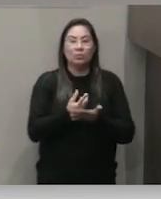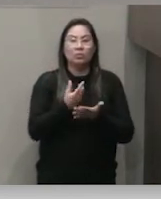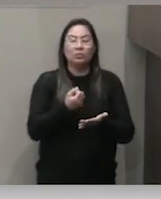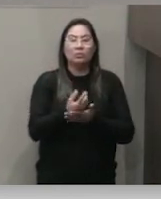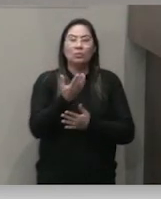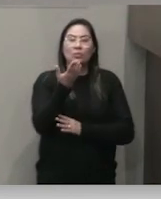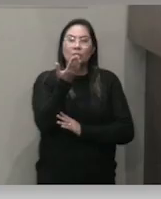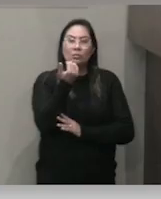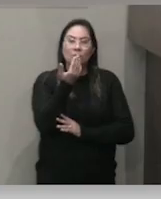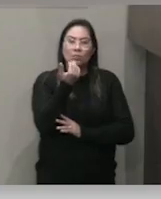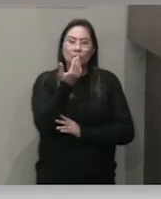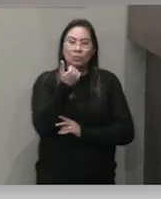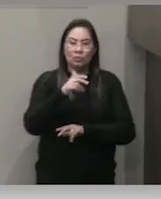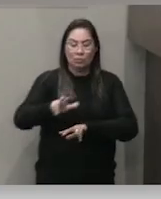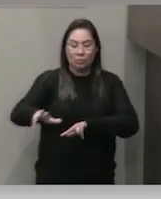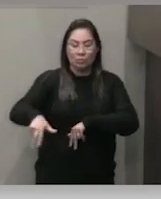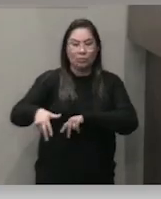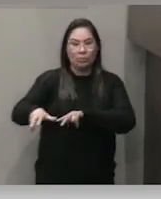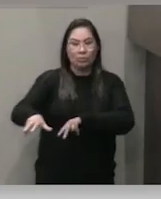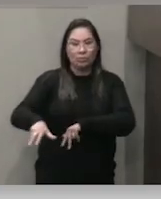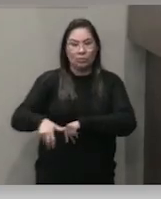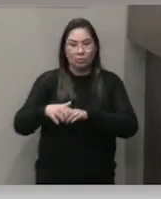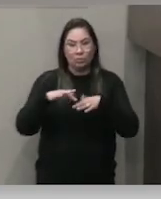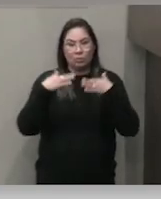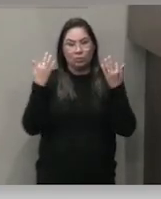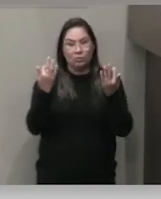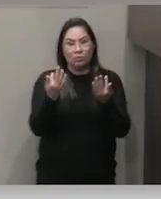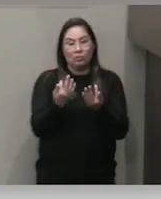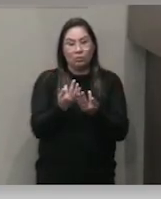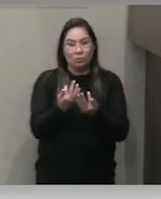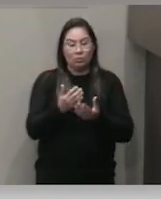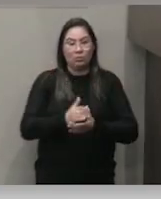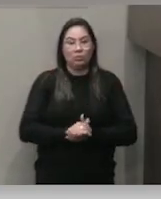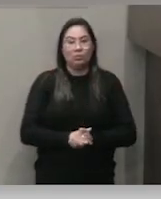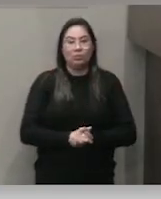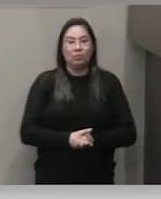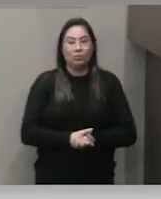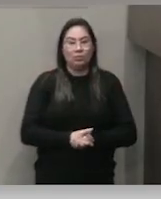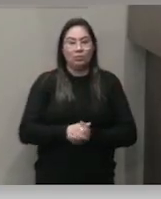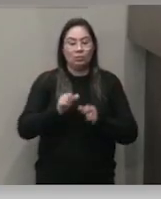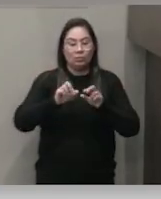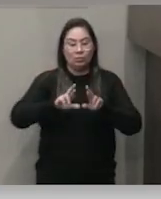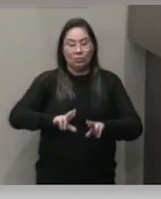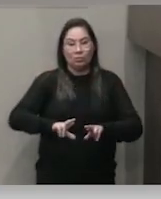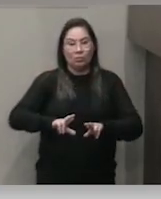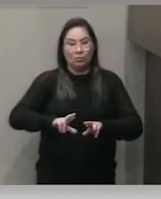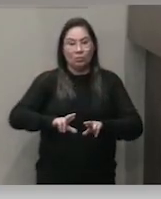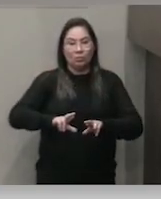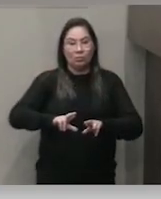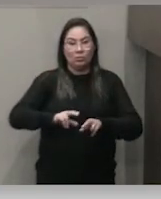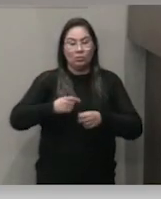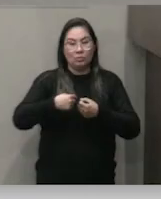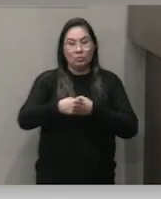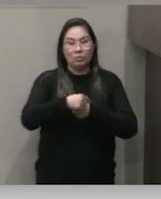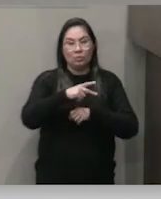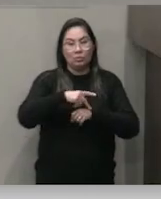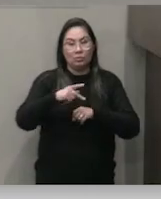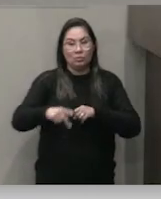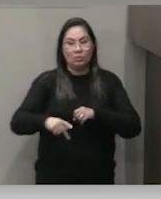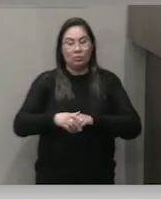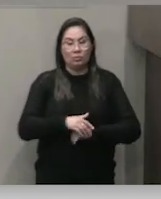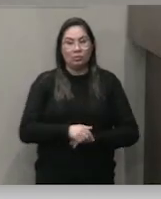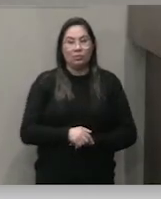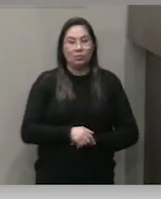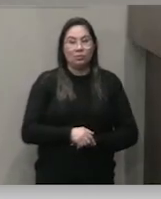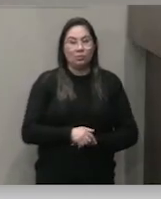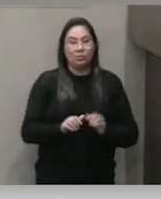alimentícios da agricultura familiar rural no âmbito do município de Passo Fundo. Em